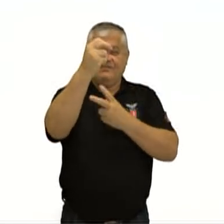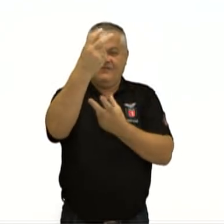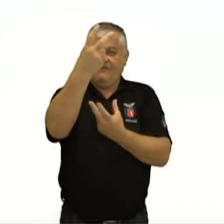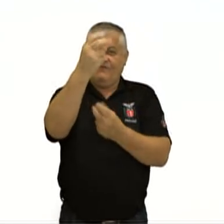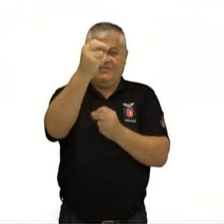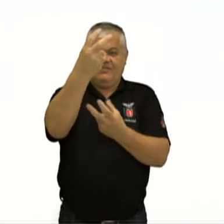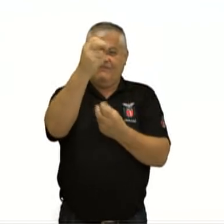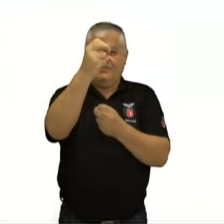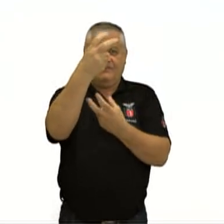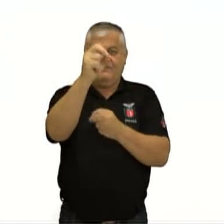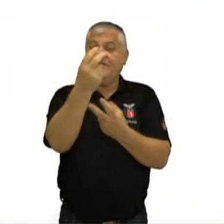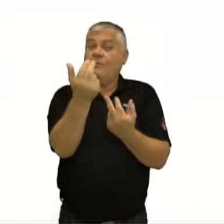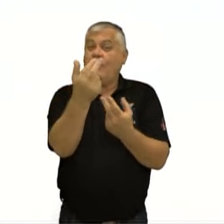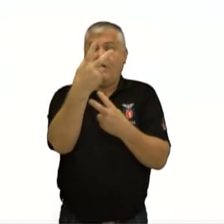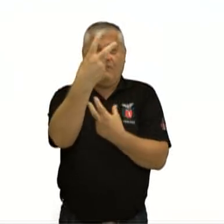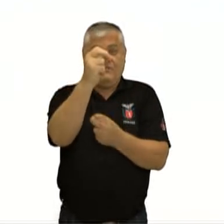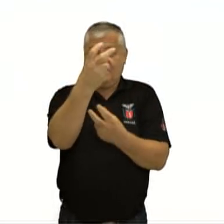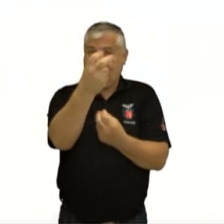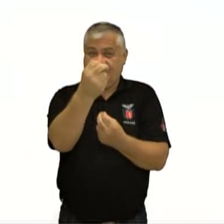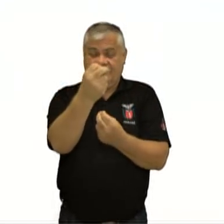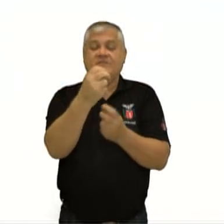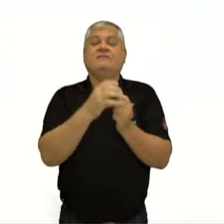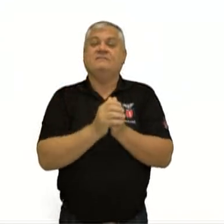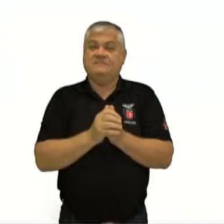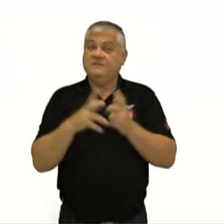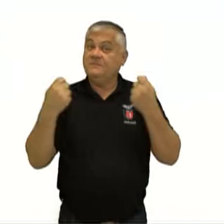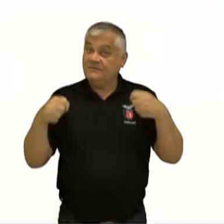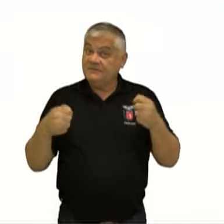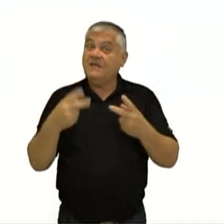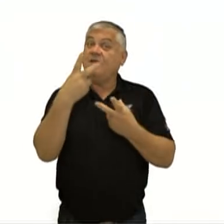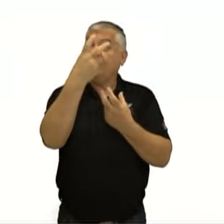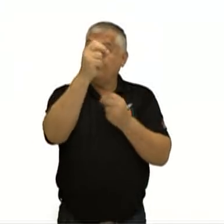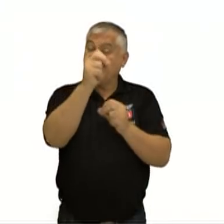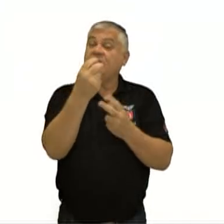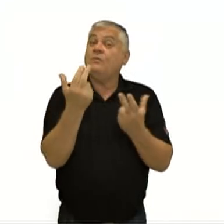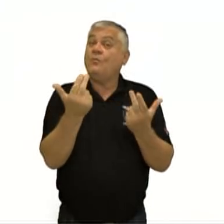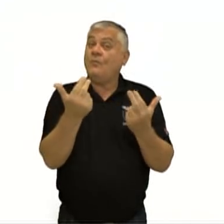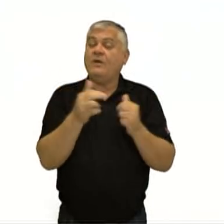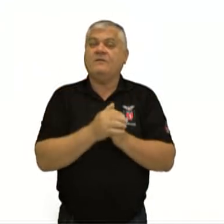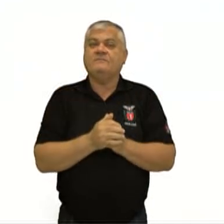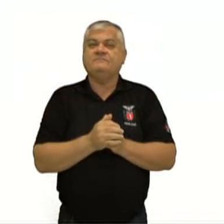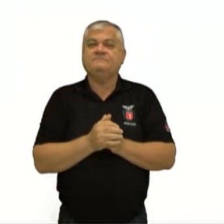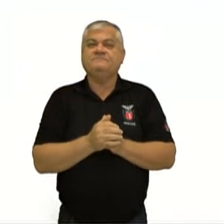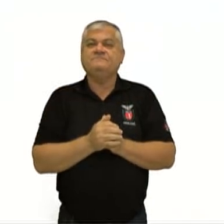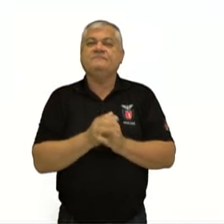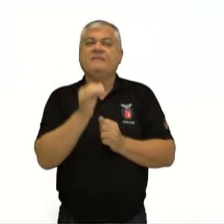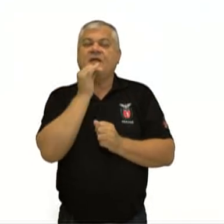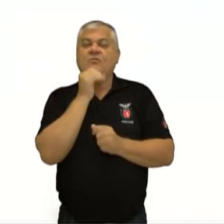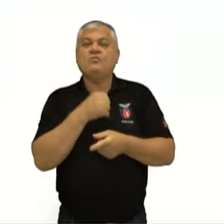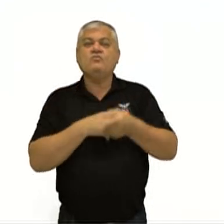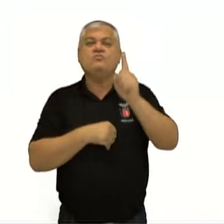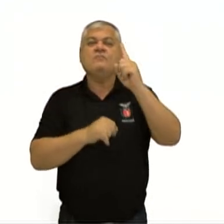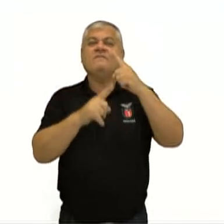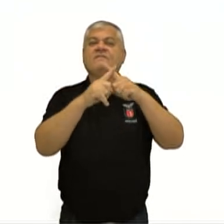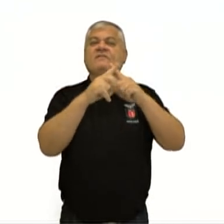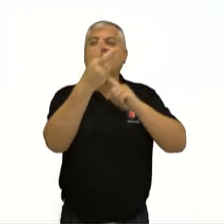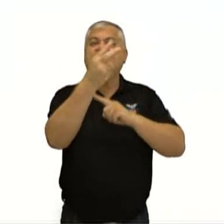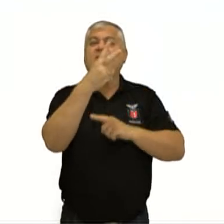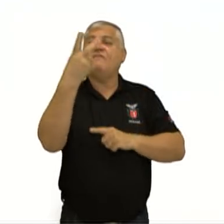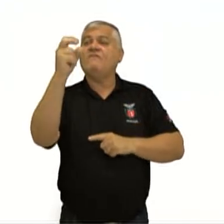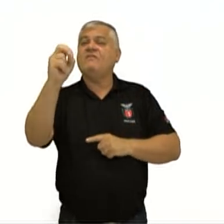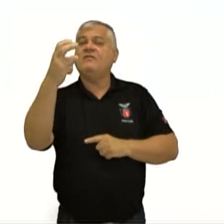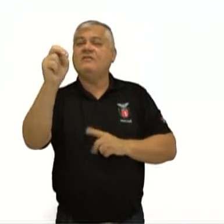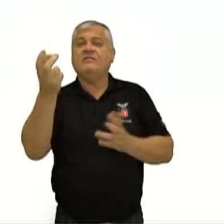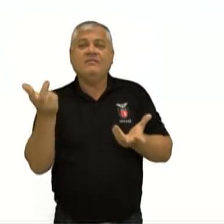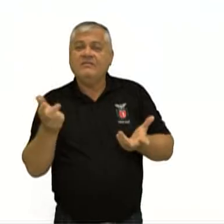5 vezes 20 é 100, é por 20 que eu tenho que multiplicar, numerador e denominador. Então, basta fazer uma vez o 20. Uma vez